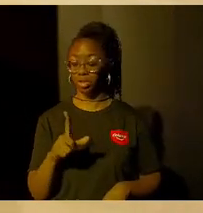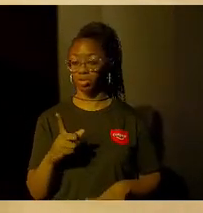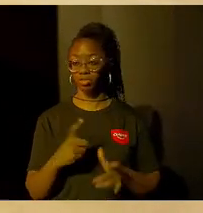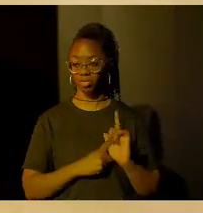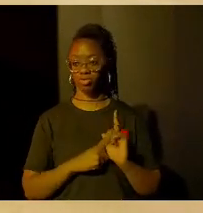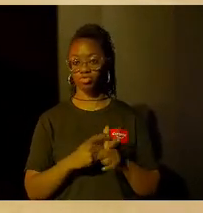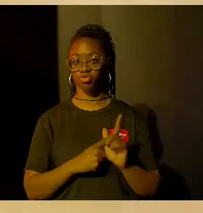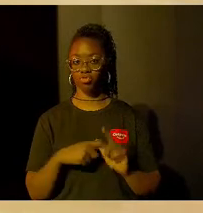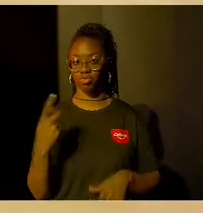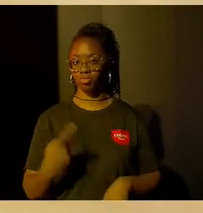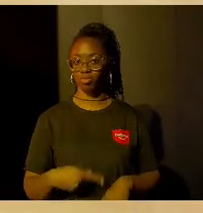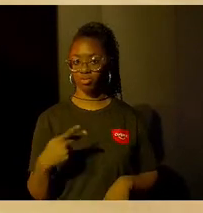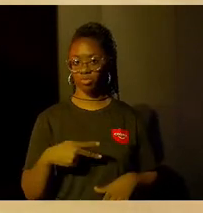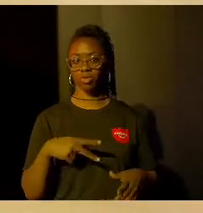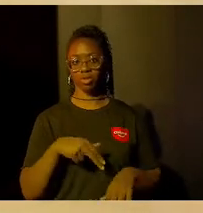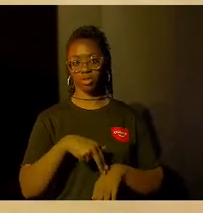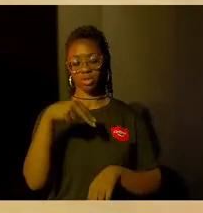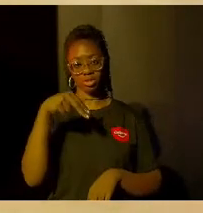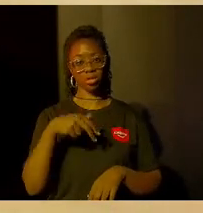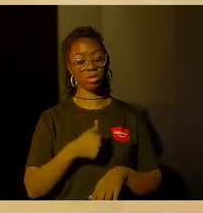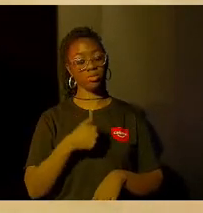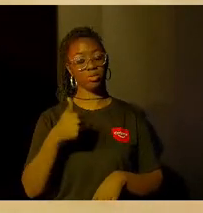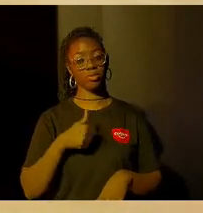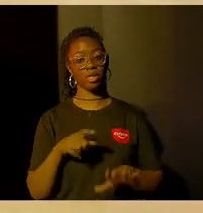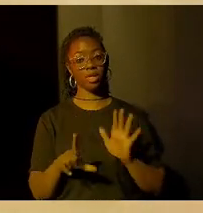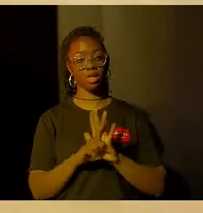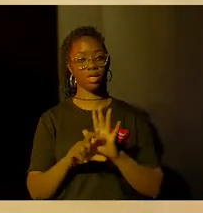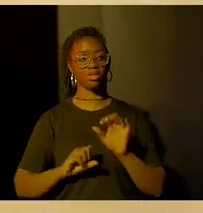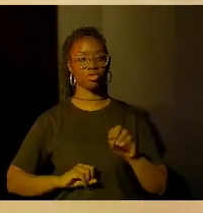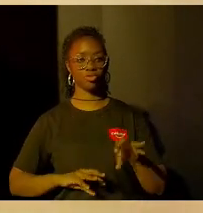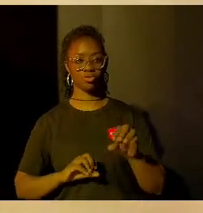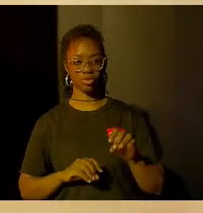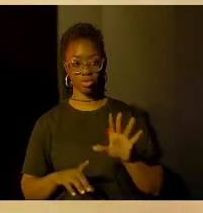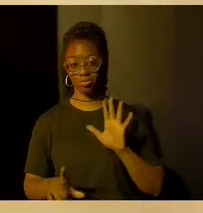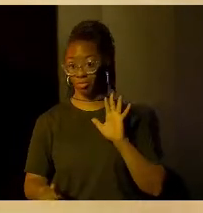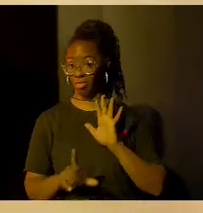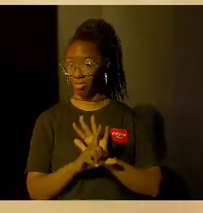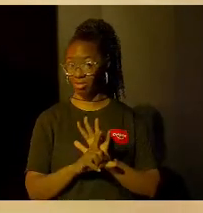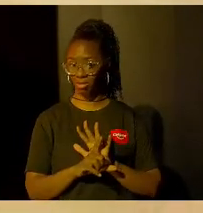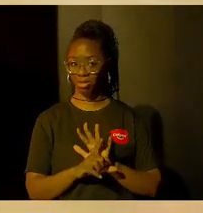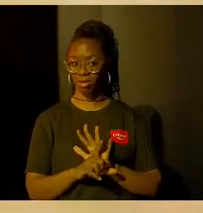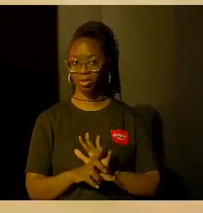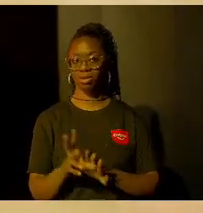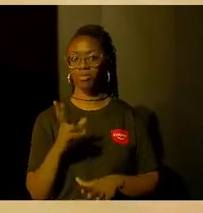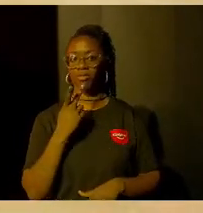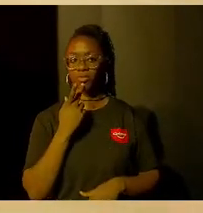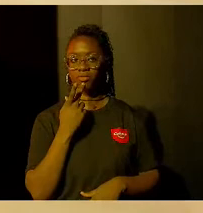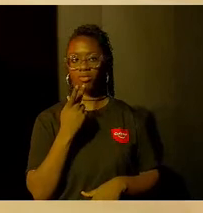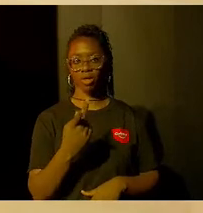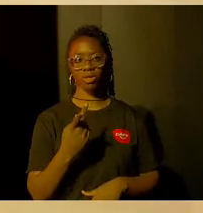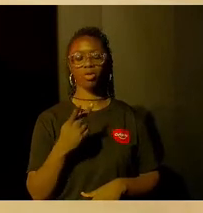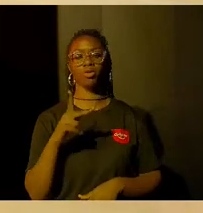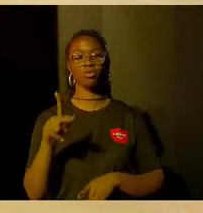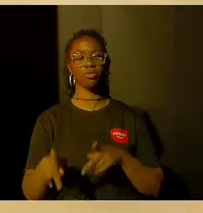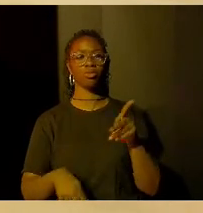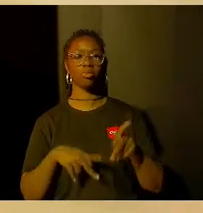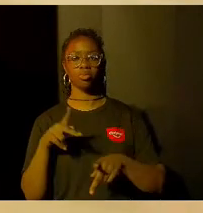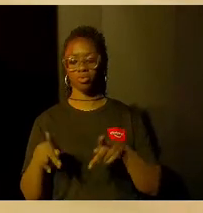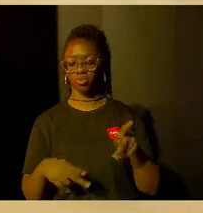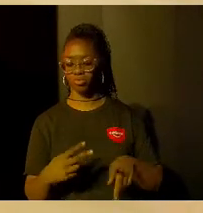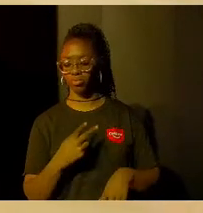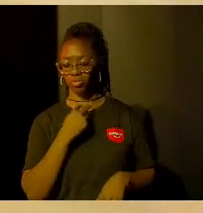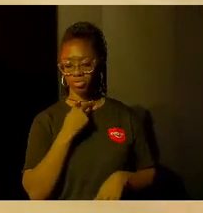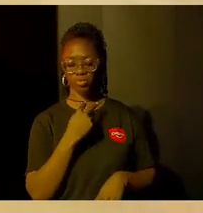essa nação já que a primeira lei de educação no Brasil por lei disse que o povo não